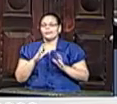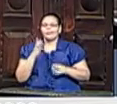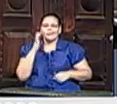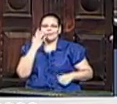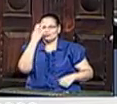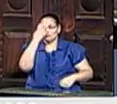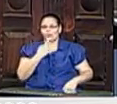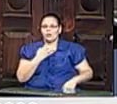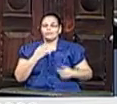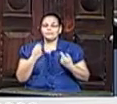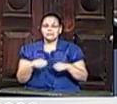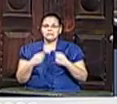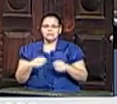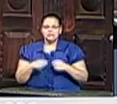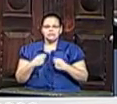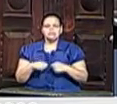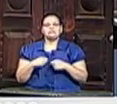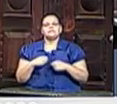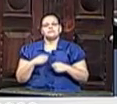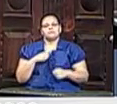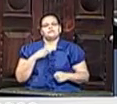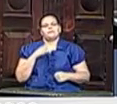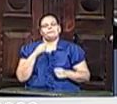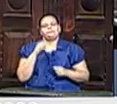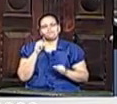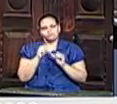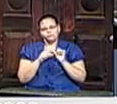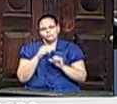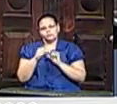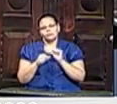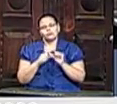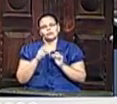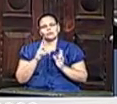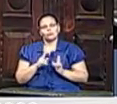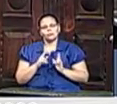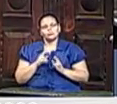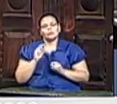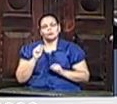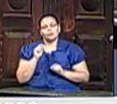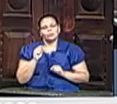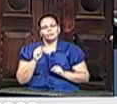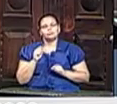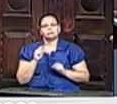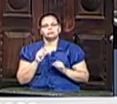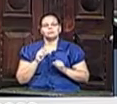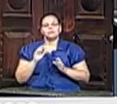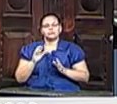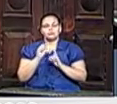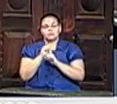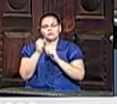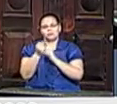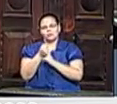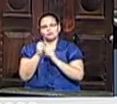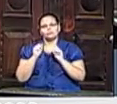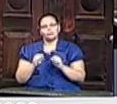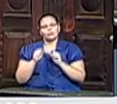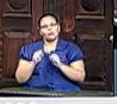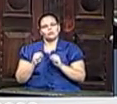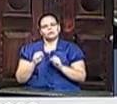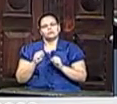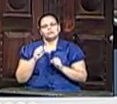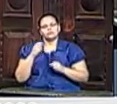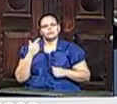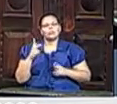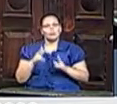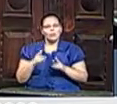gravíssimo, e a gente precisaria, em algum momento, redesenhar a estrutura partidária brasileira, de modo que a sociedade pudesse voltar a ter, como